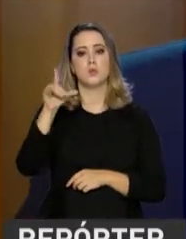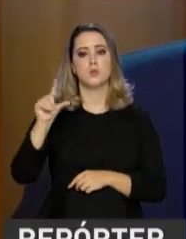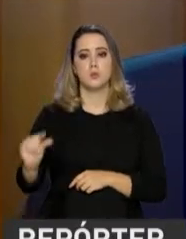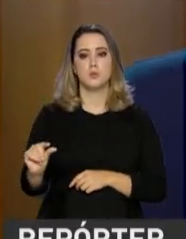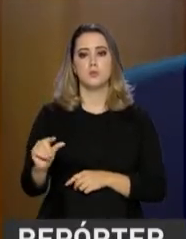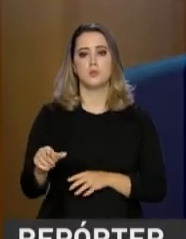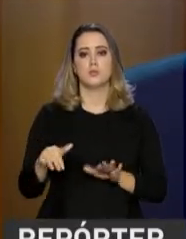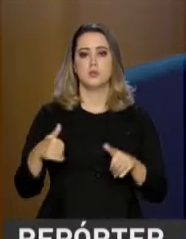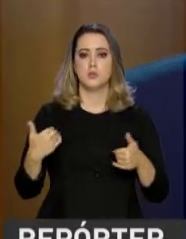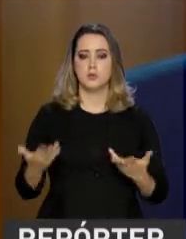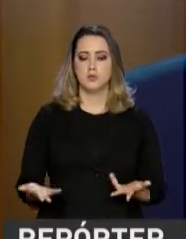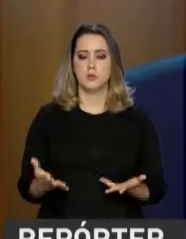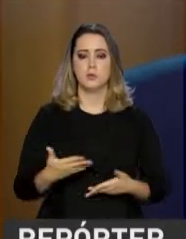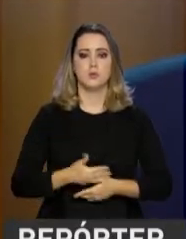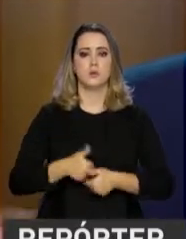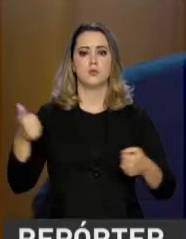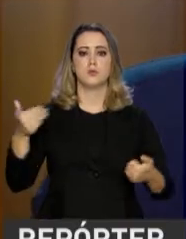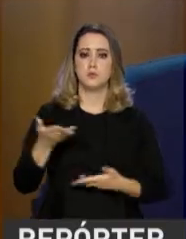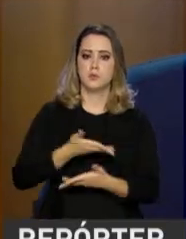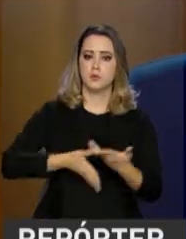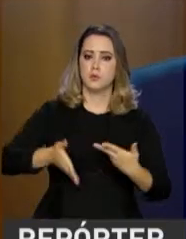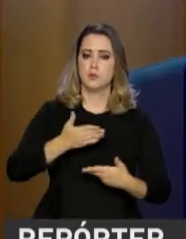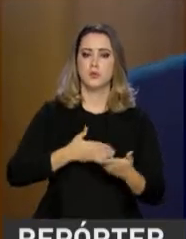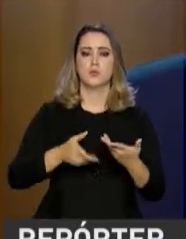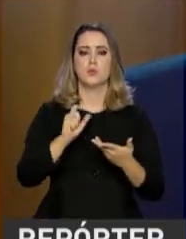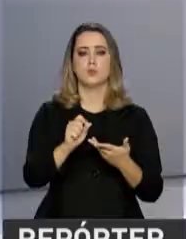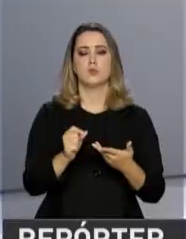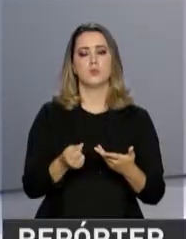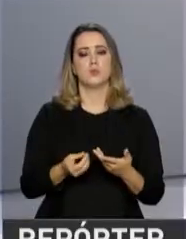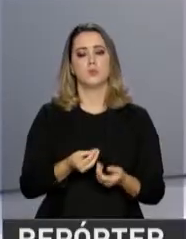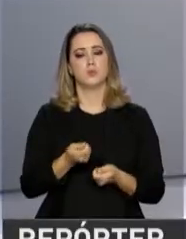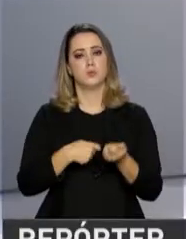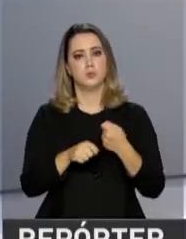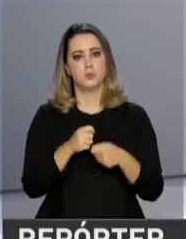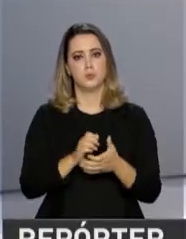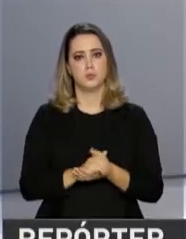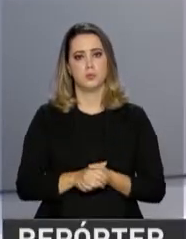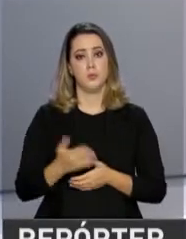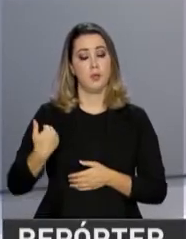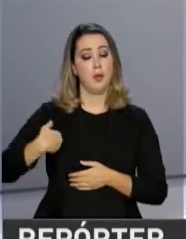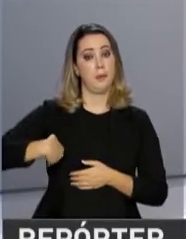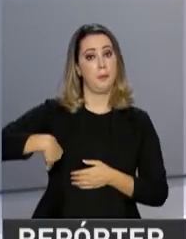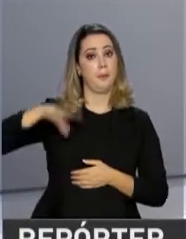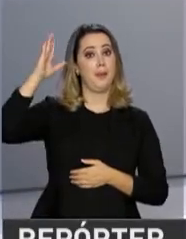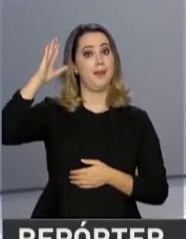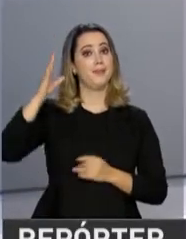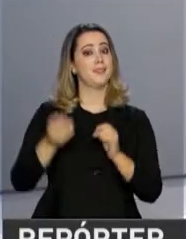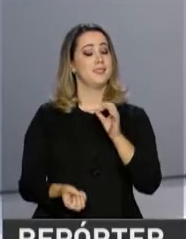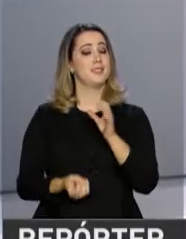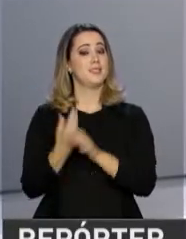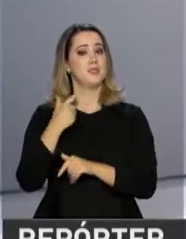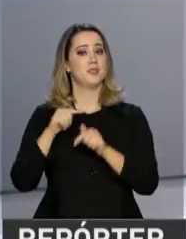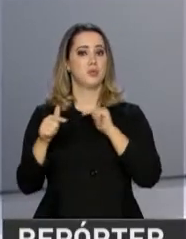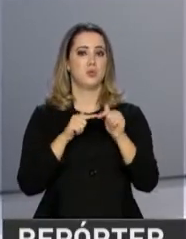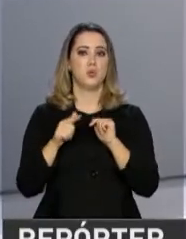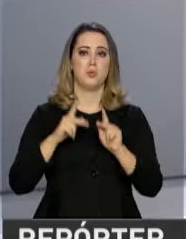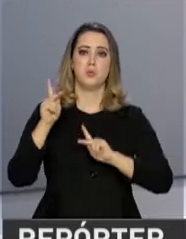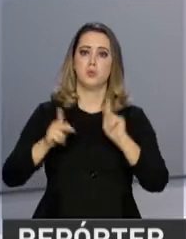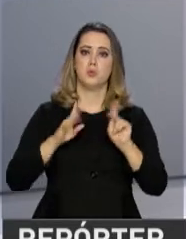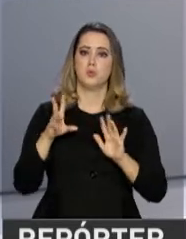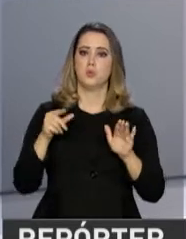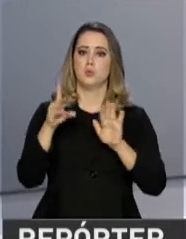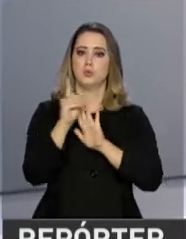uma melhor situação econômica produz mais empregos para a população e com todos os